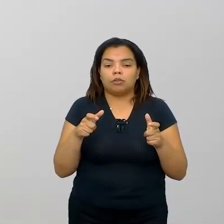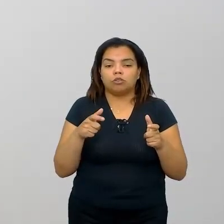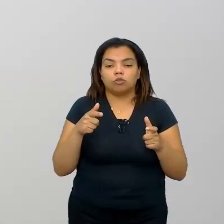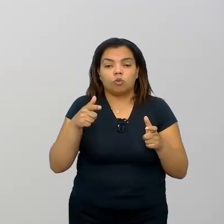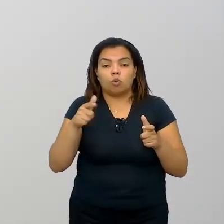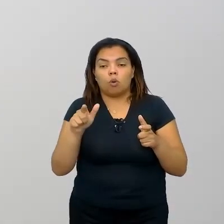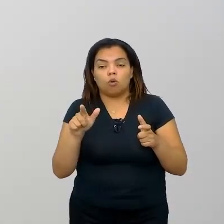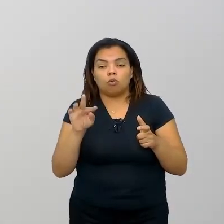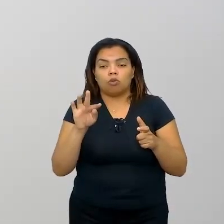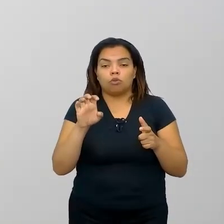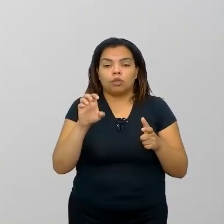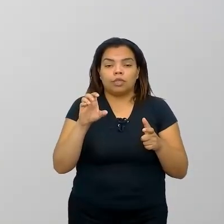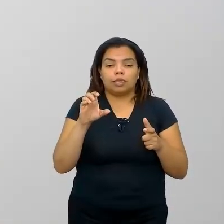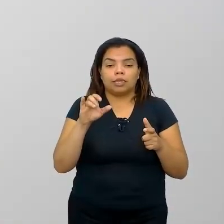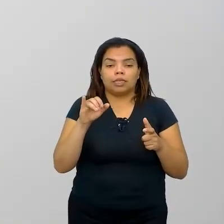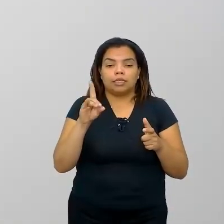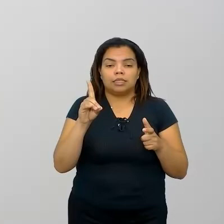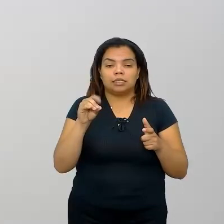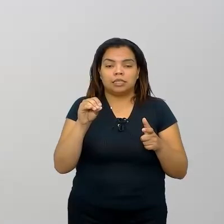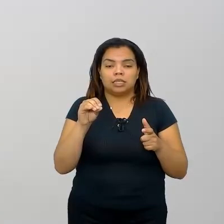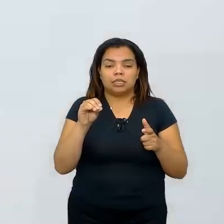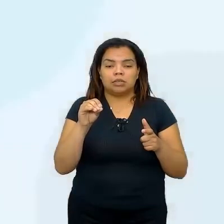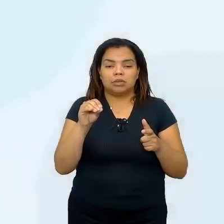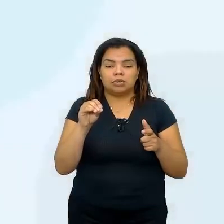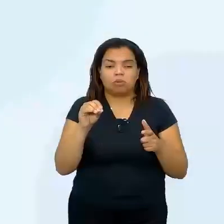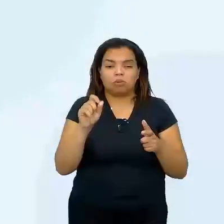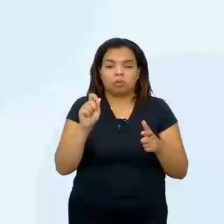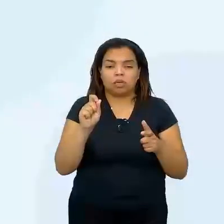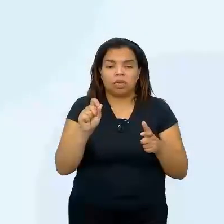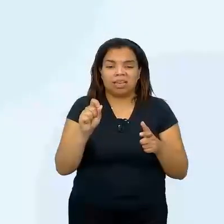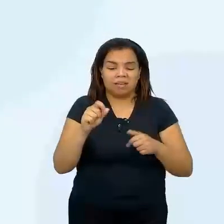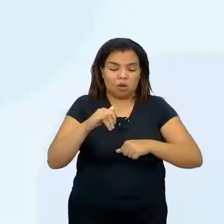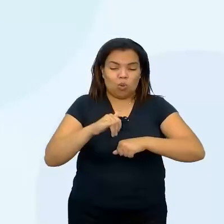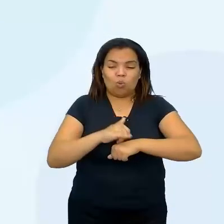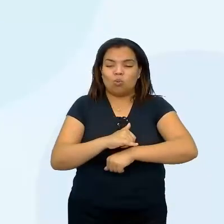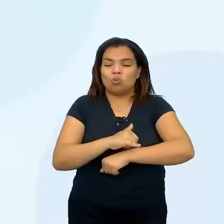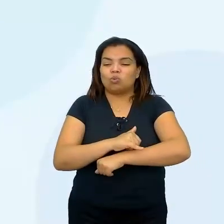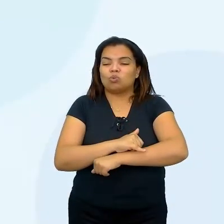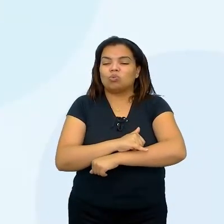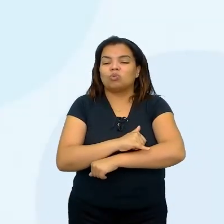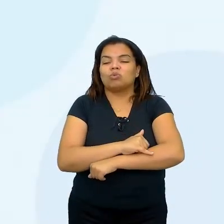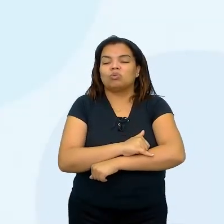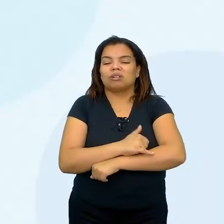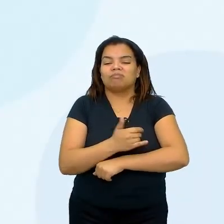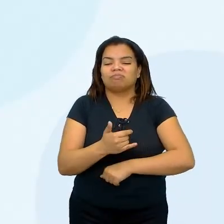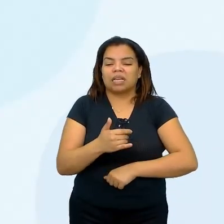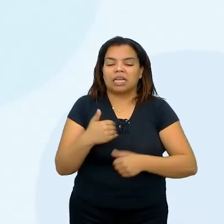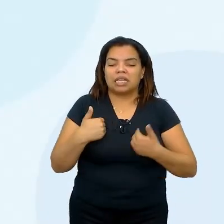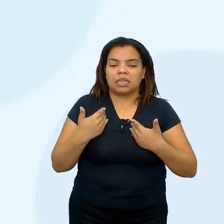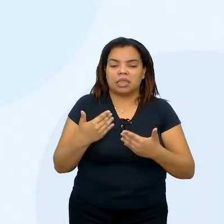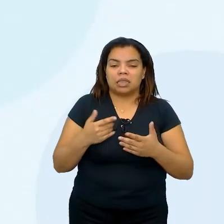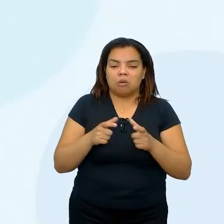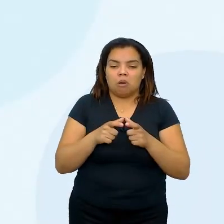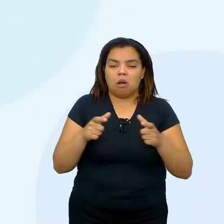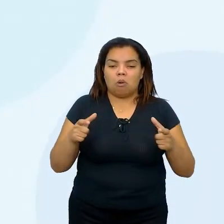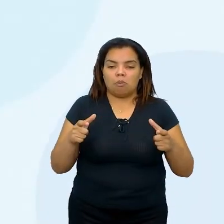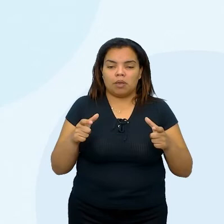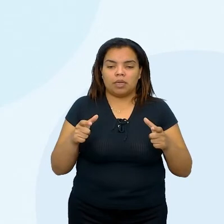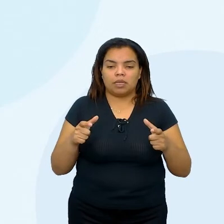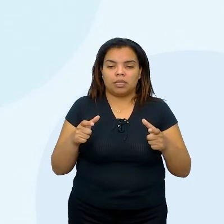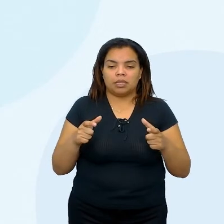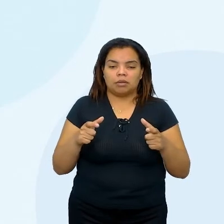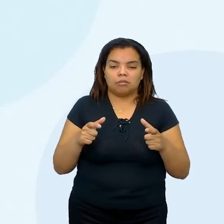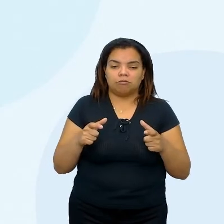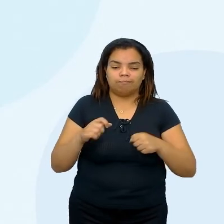tecido, que é o tecido adiposo, ou seja, células de gordura. Então, aqui aumenta, né, as células